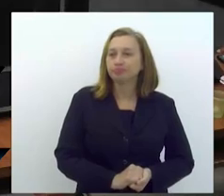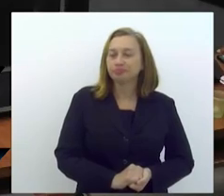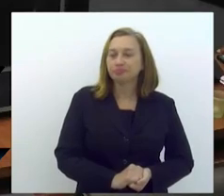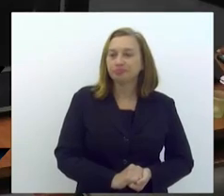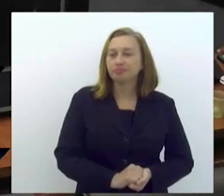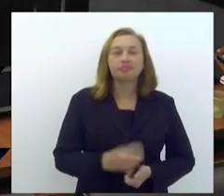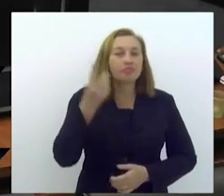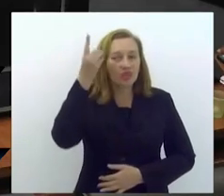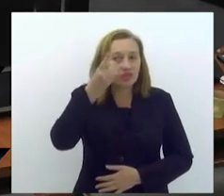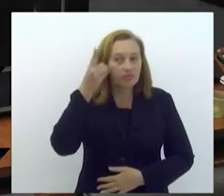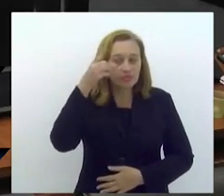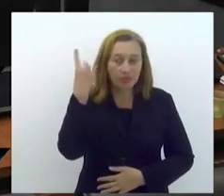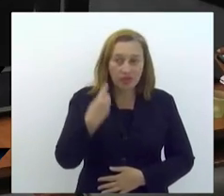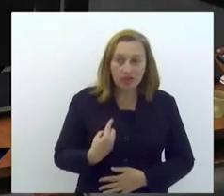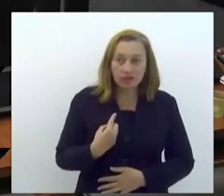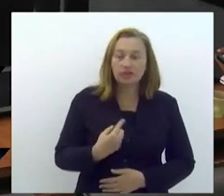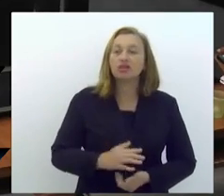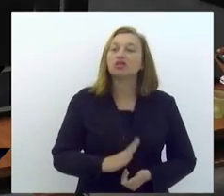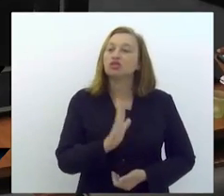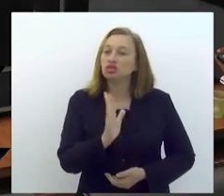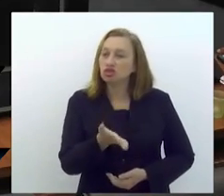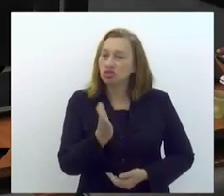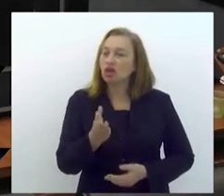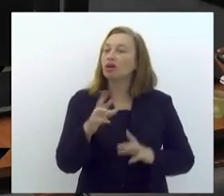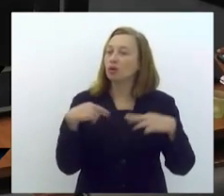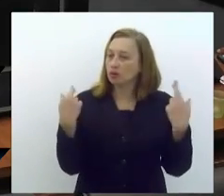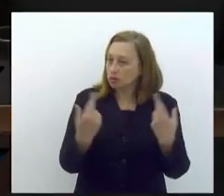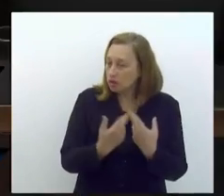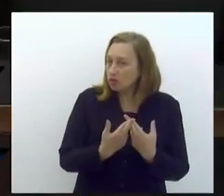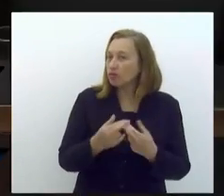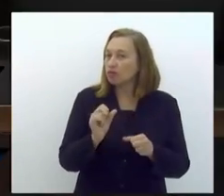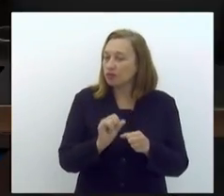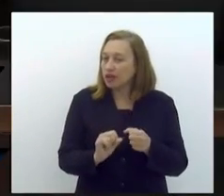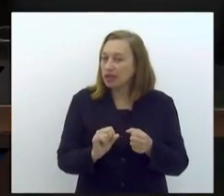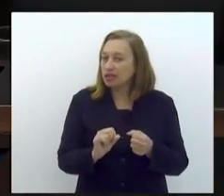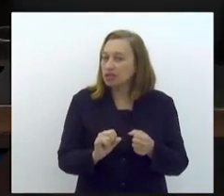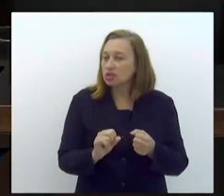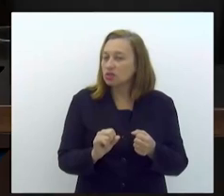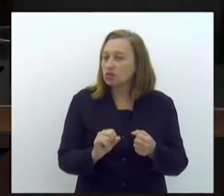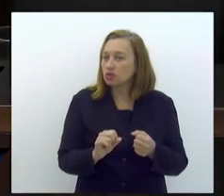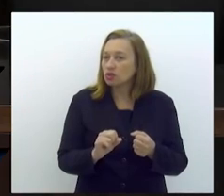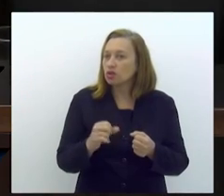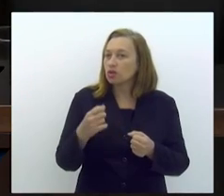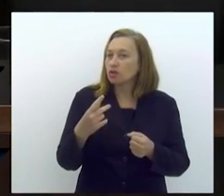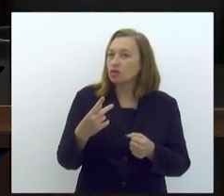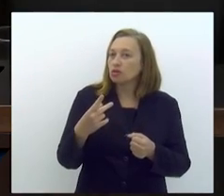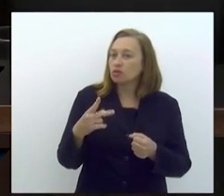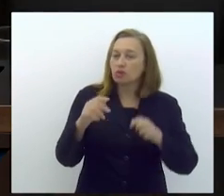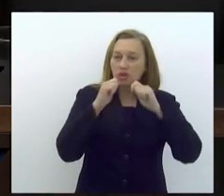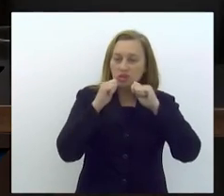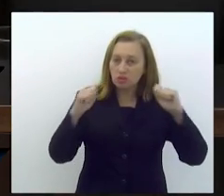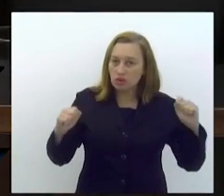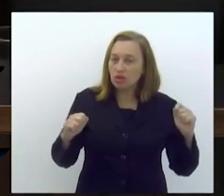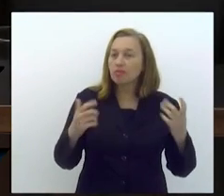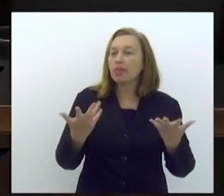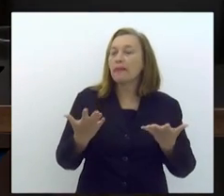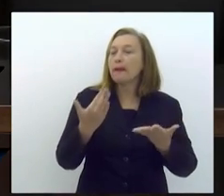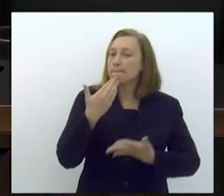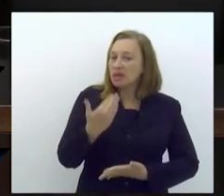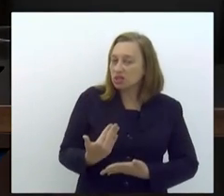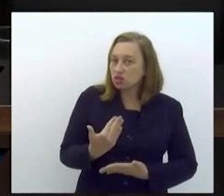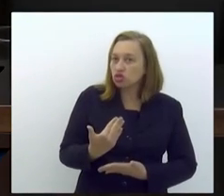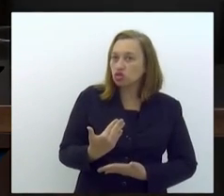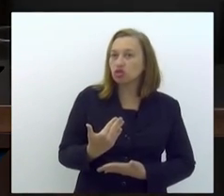é deputada Dani Inclusive a gente já fez até uma reunião com as promotorias exatamente para pedir